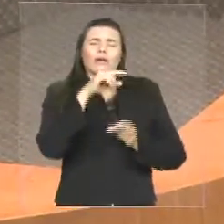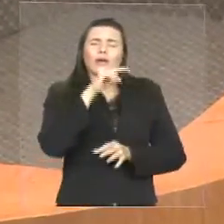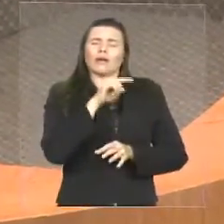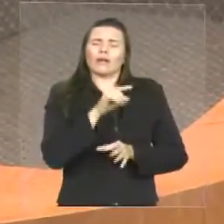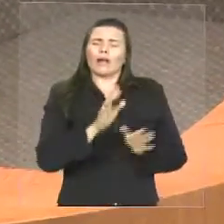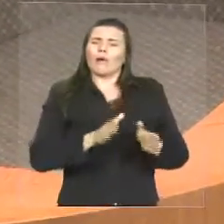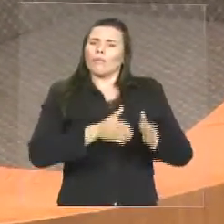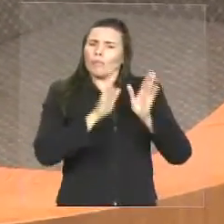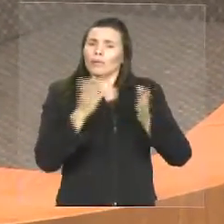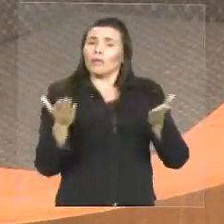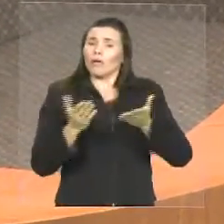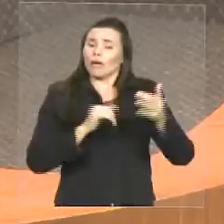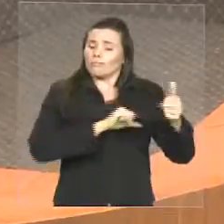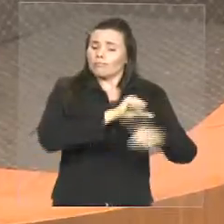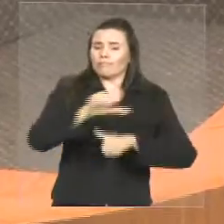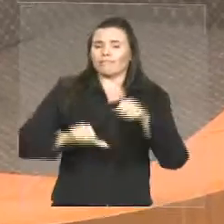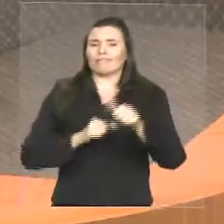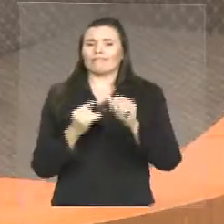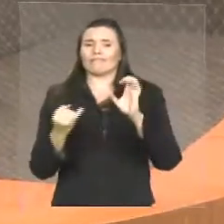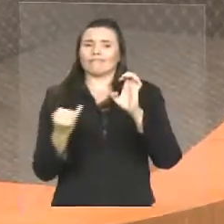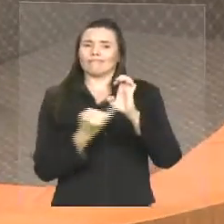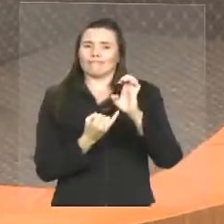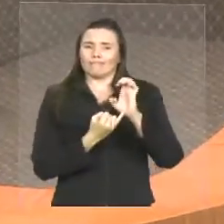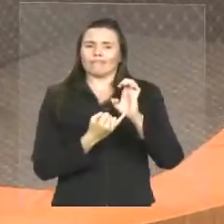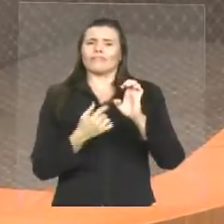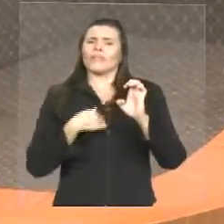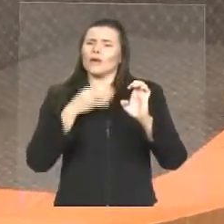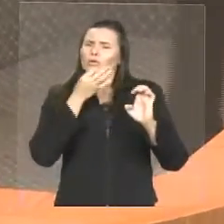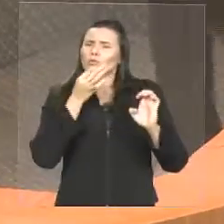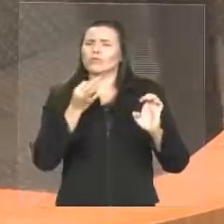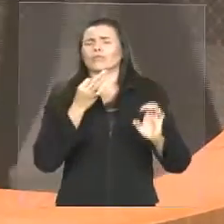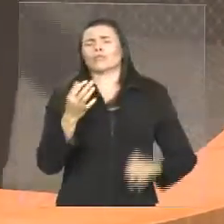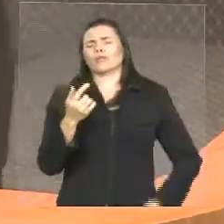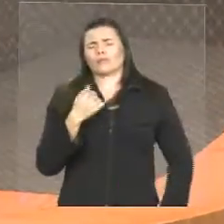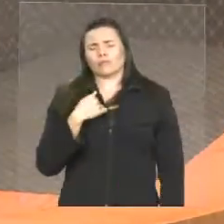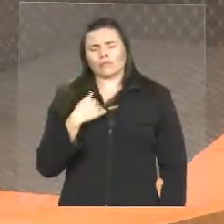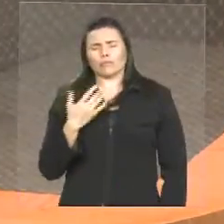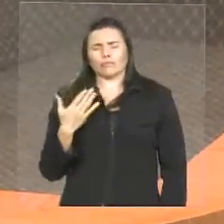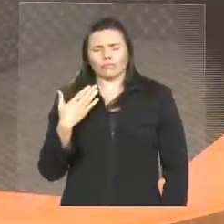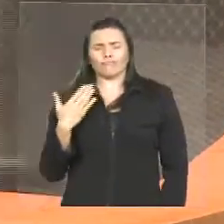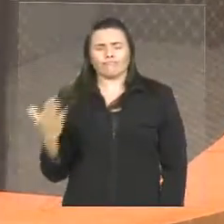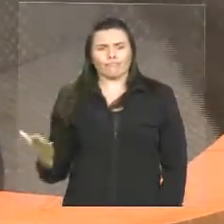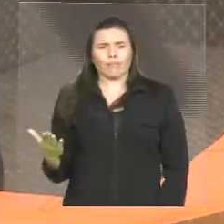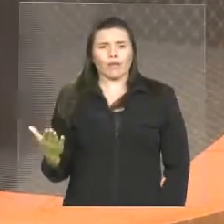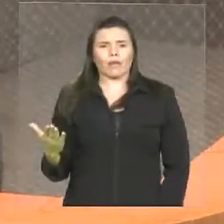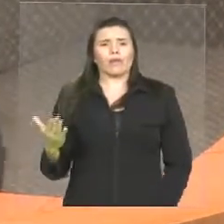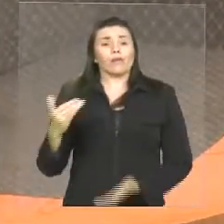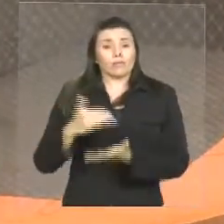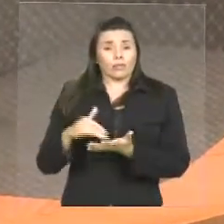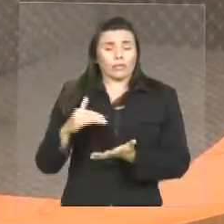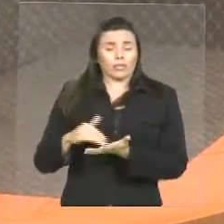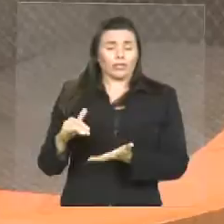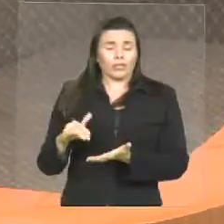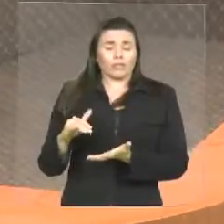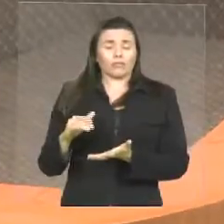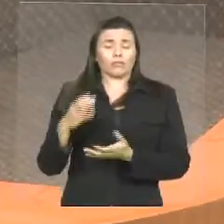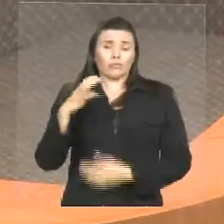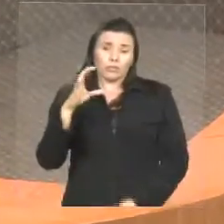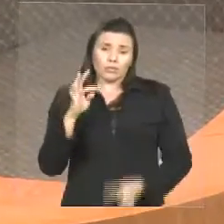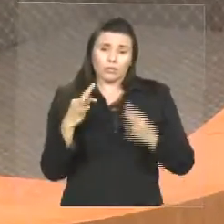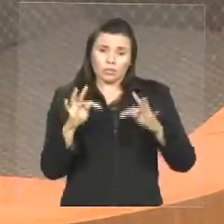em outros municípios. Então, deixo aqui essa sugestão ao governador do Maranhão, ao secretário de Ciência e Tecnologia,